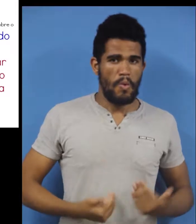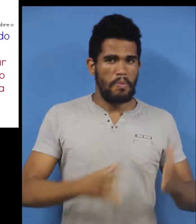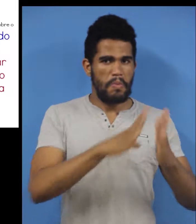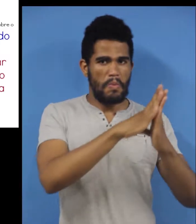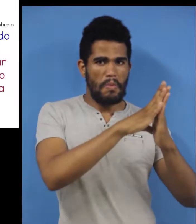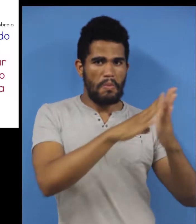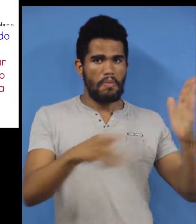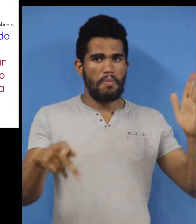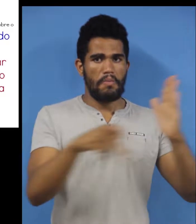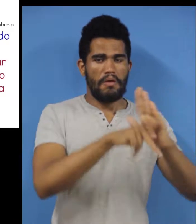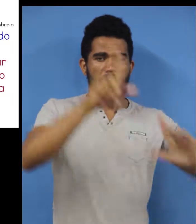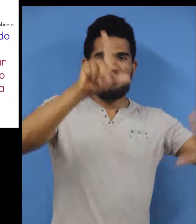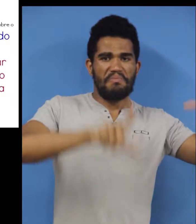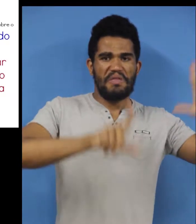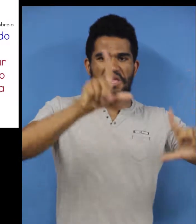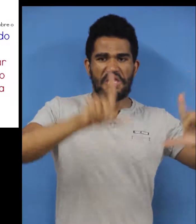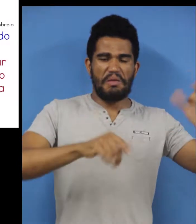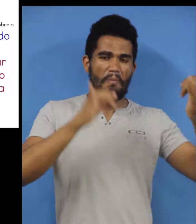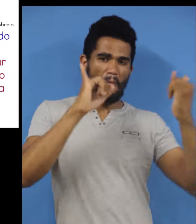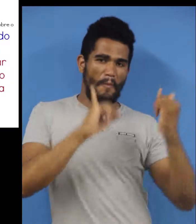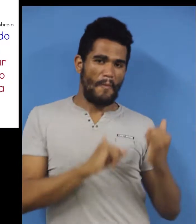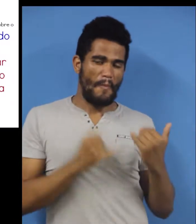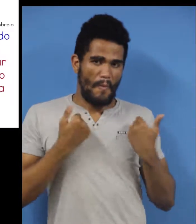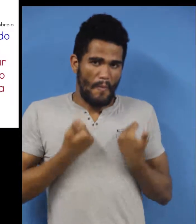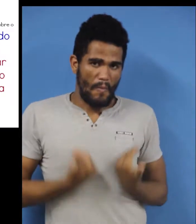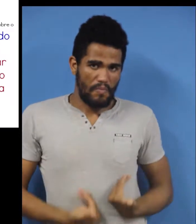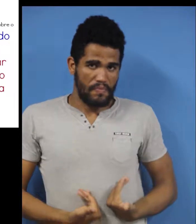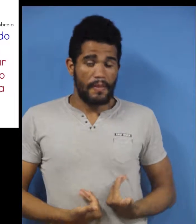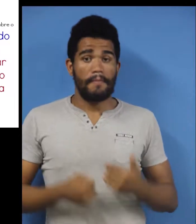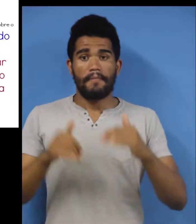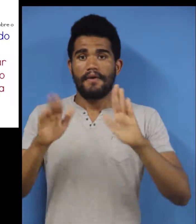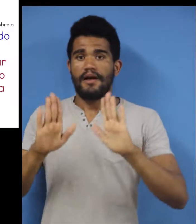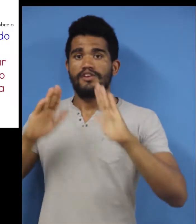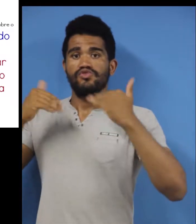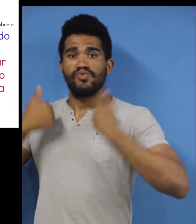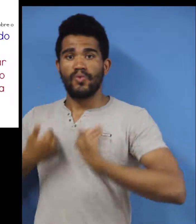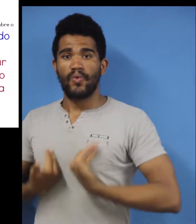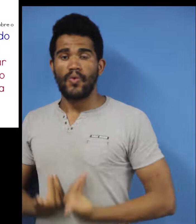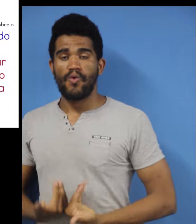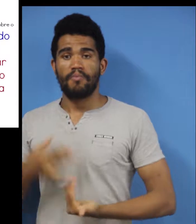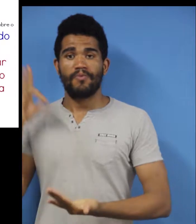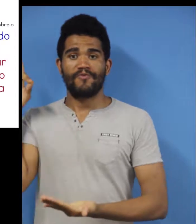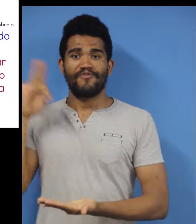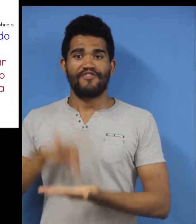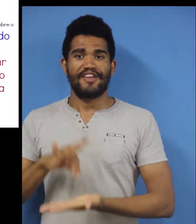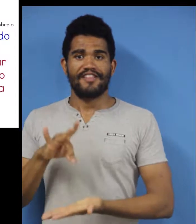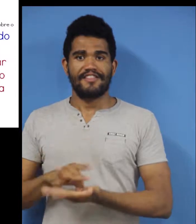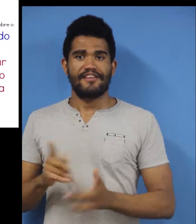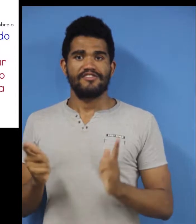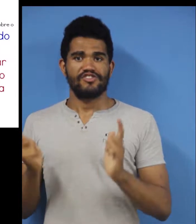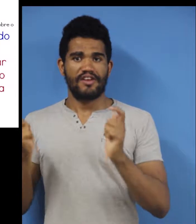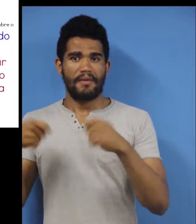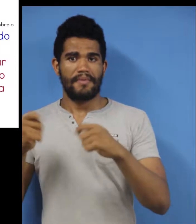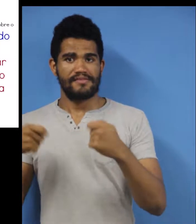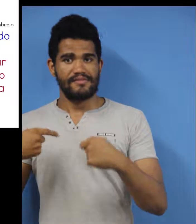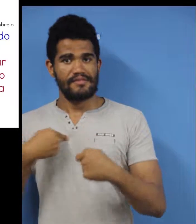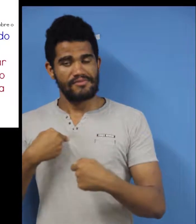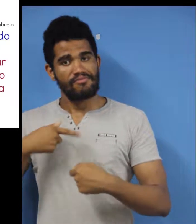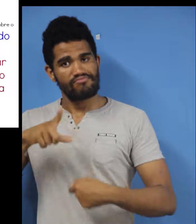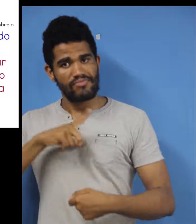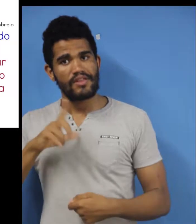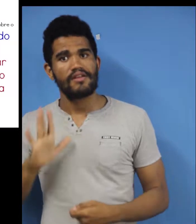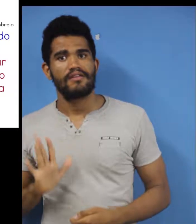corpo pretendido, normalmente difundido pela mídia, mais uma vez eu remetendo à mídia, porque eu citei isso na